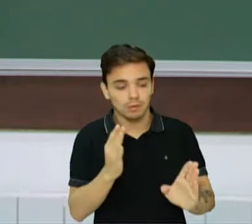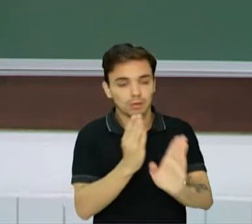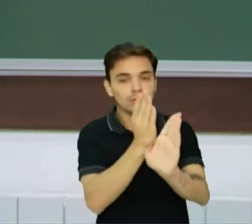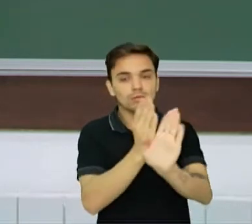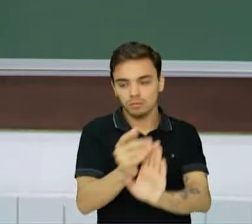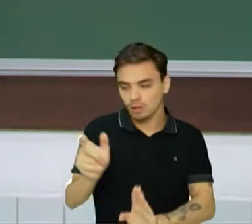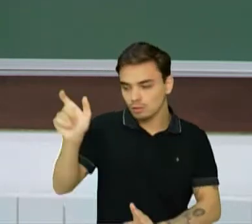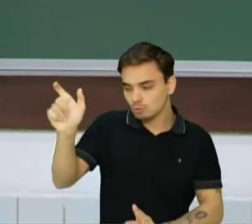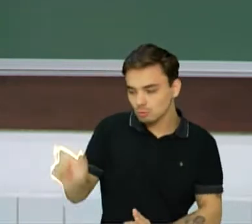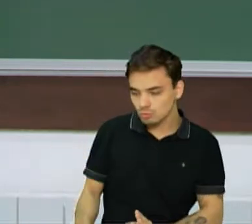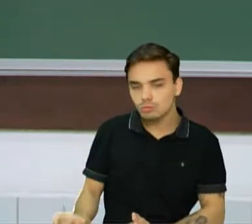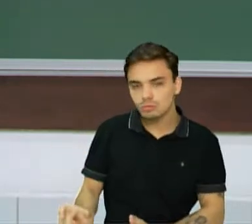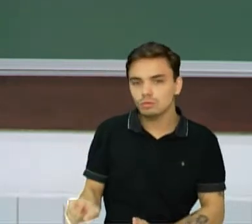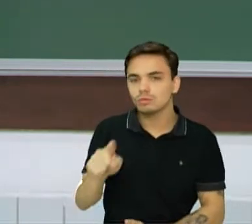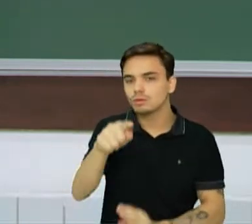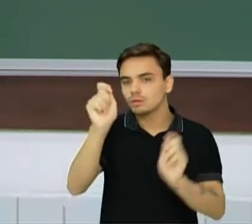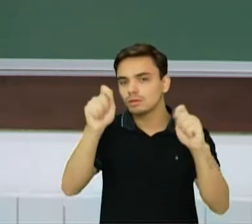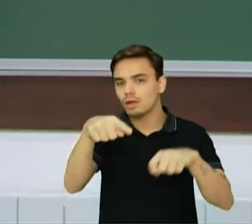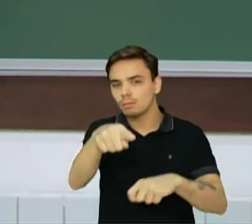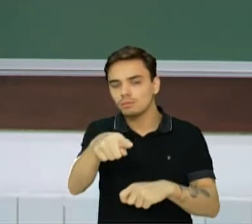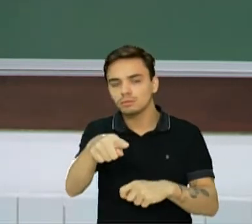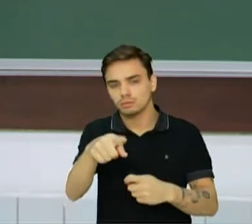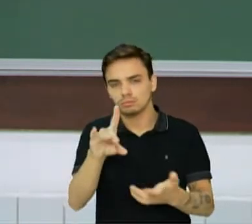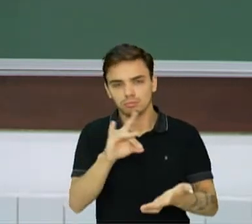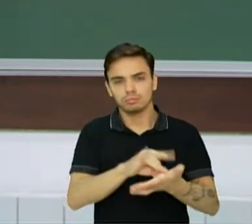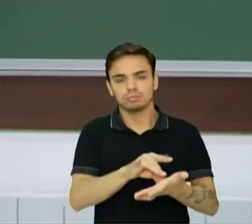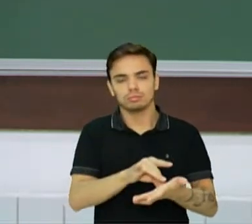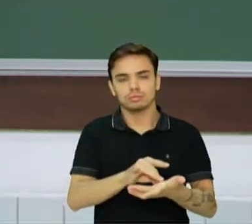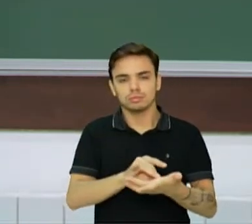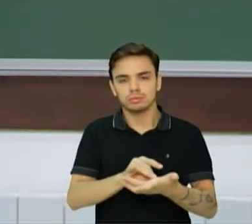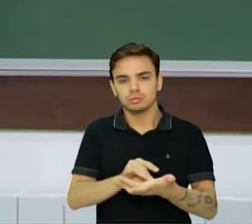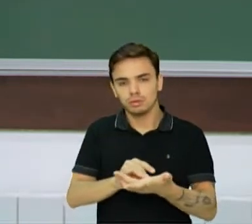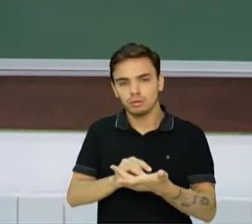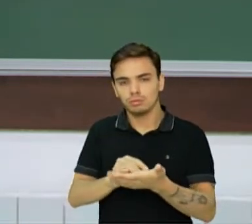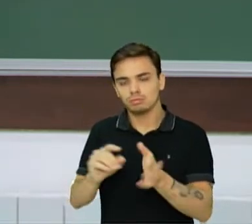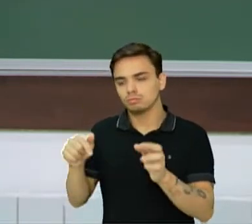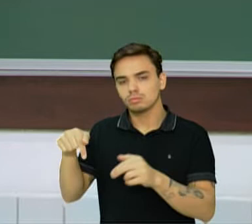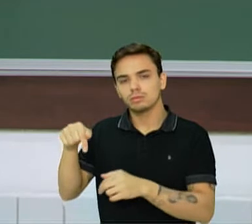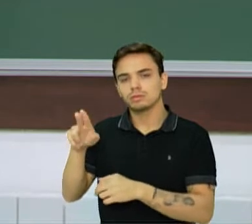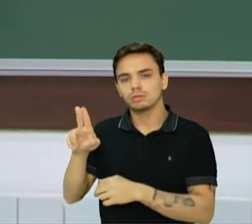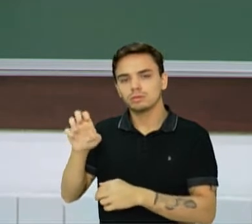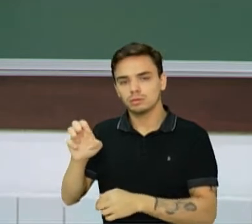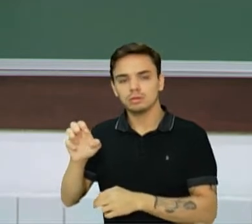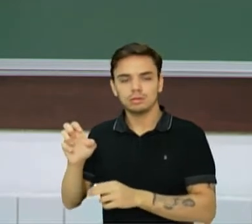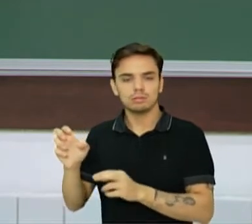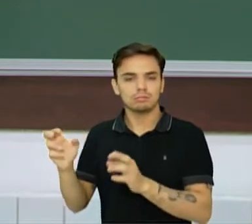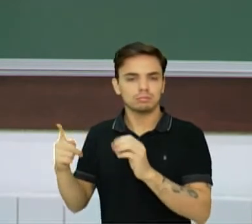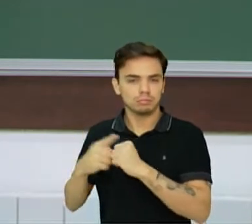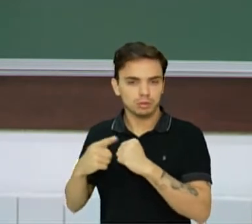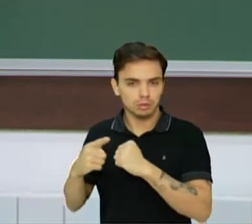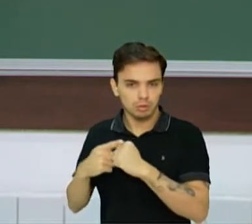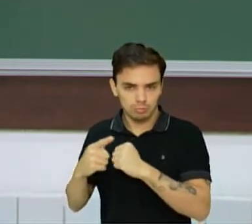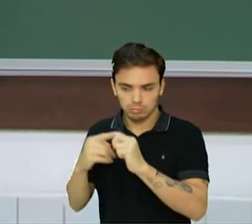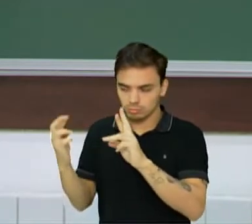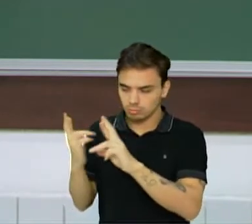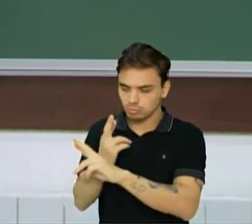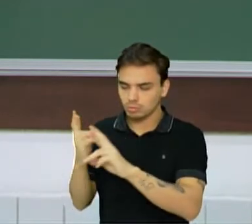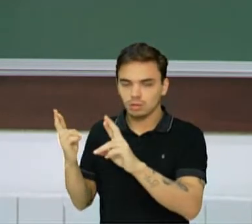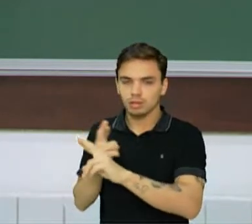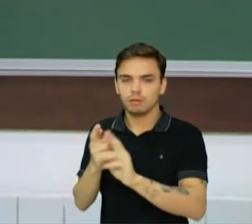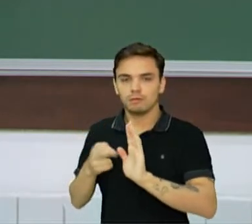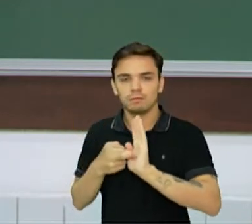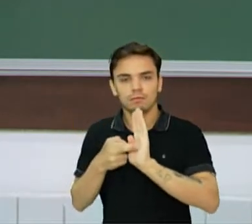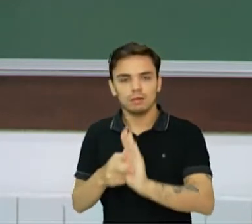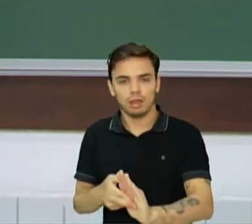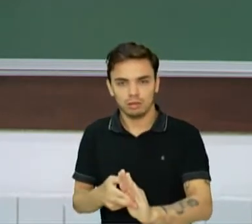sujeito, você consegue então definir a que o pronome relativo, que vem mais à frente da oração, estaria se